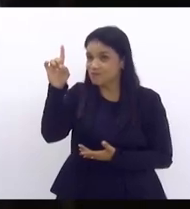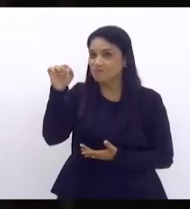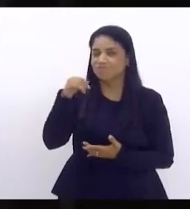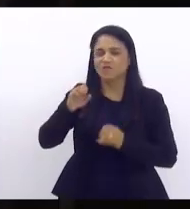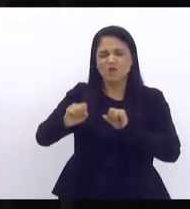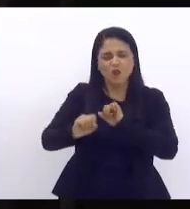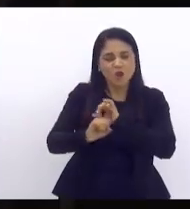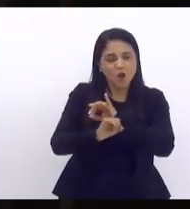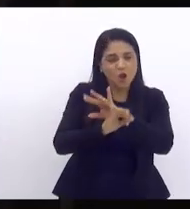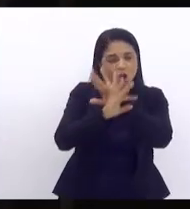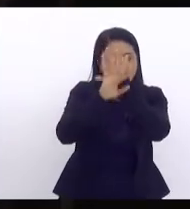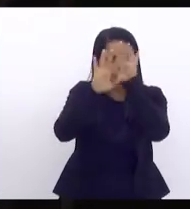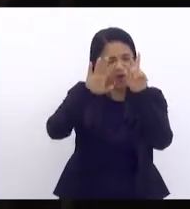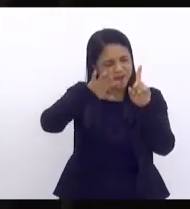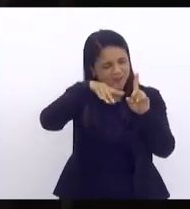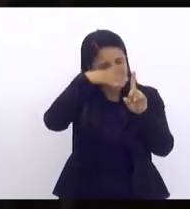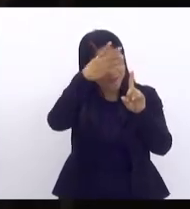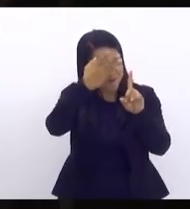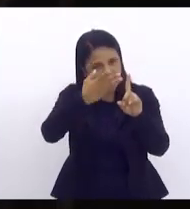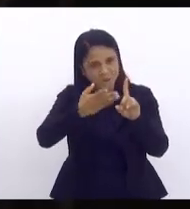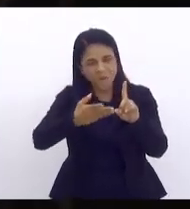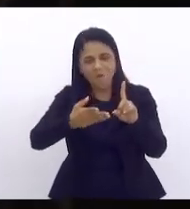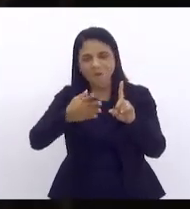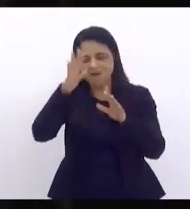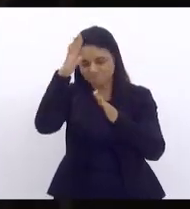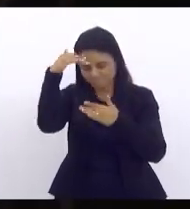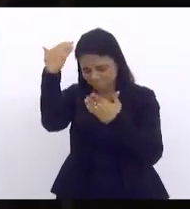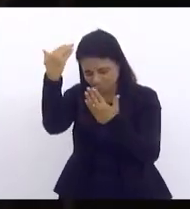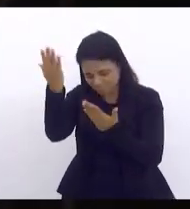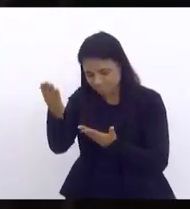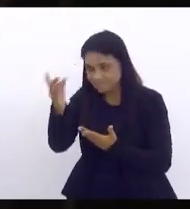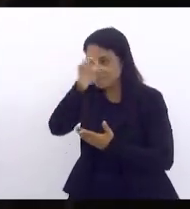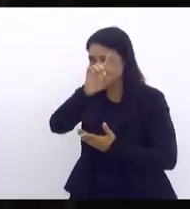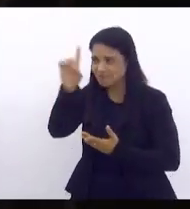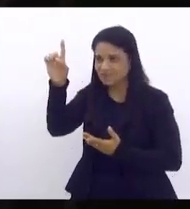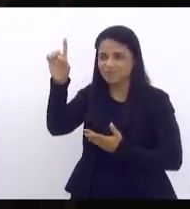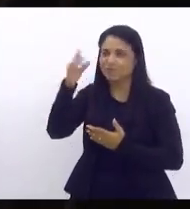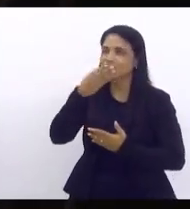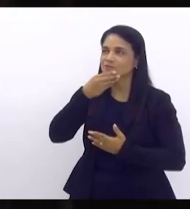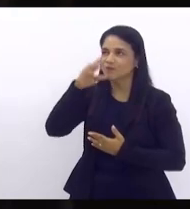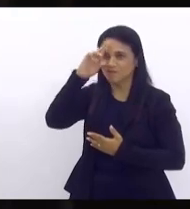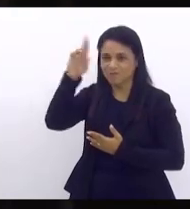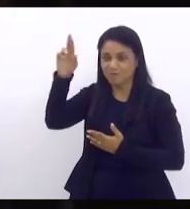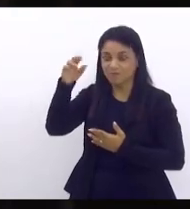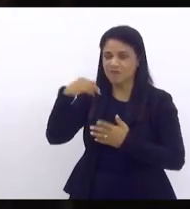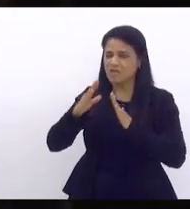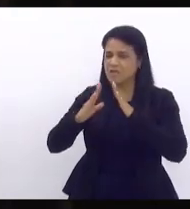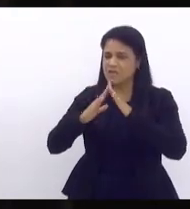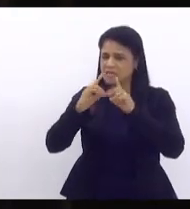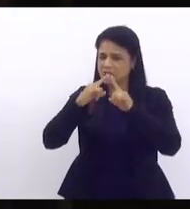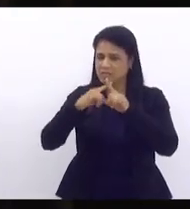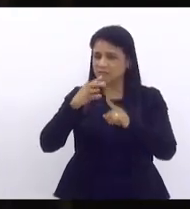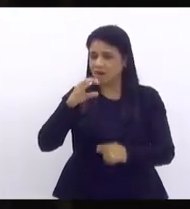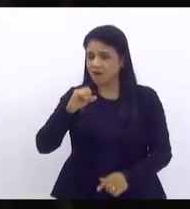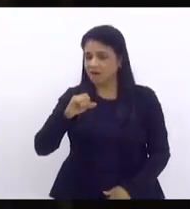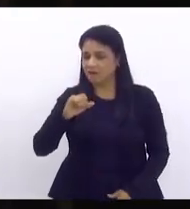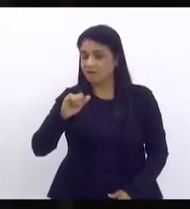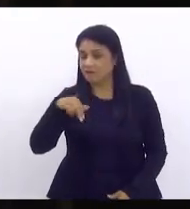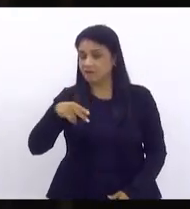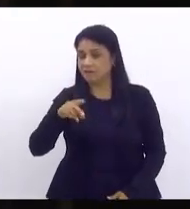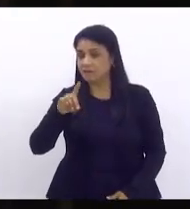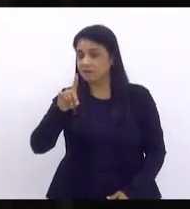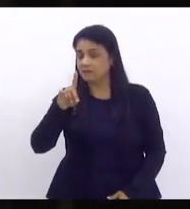do Senhor, naquela Avenida Brasil, eu saindo da Igreja da Candelária, eu trabalhava ali ao